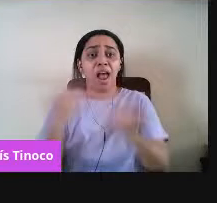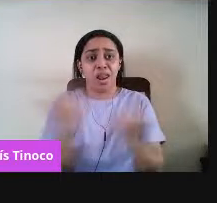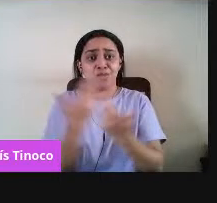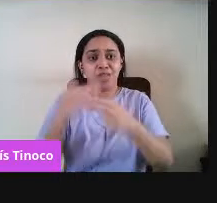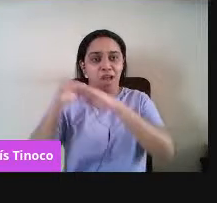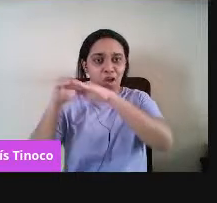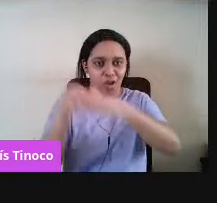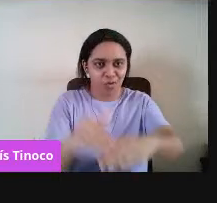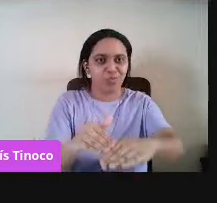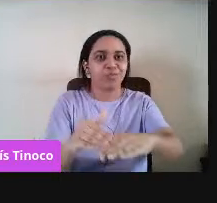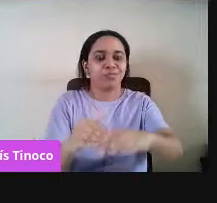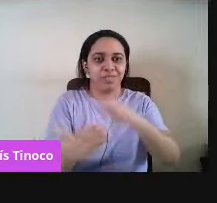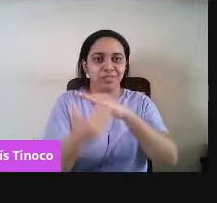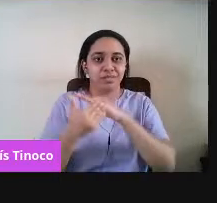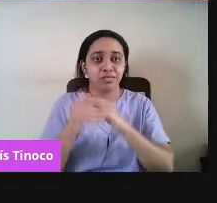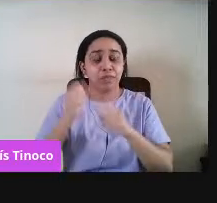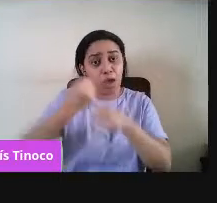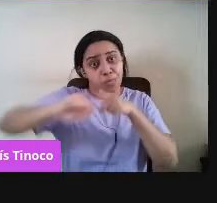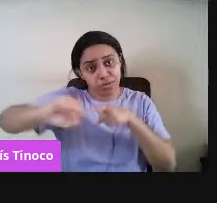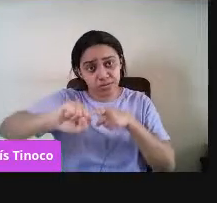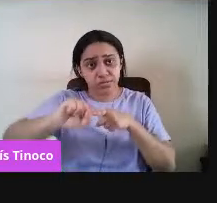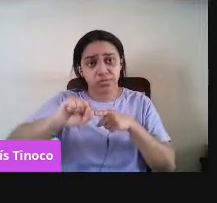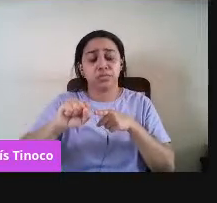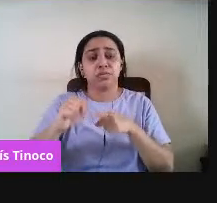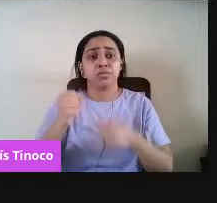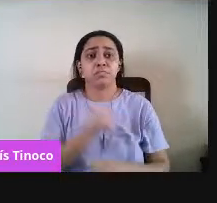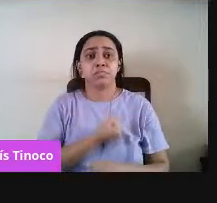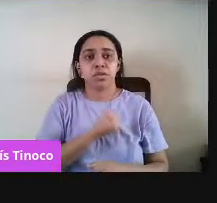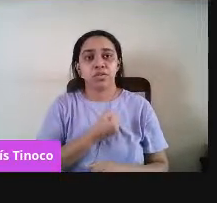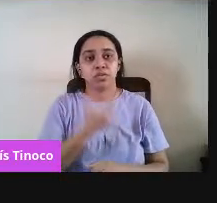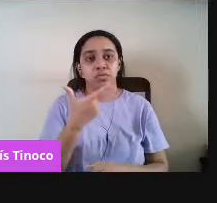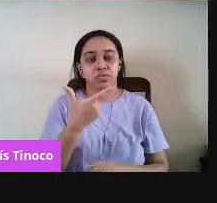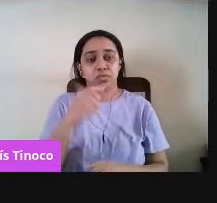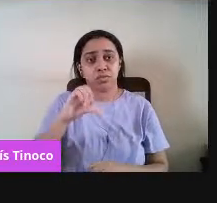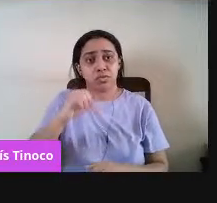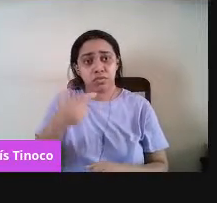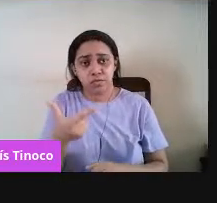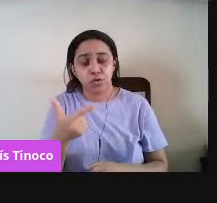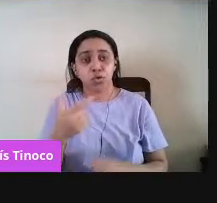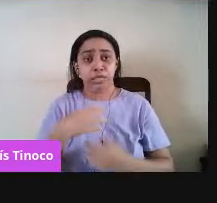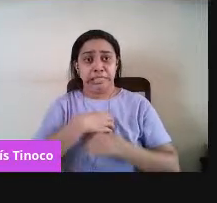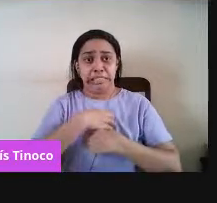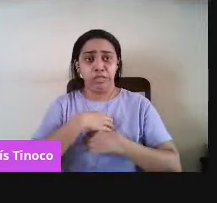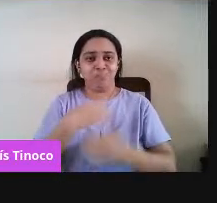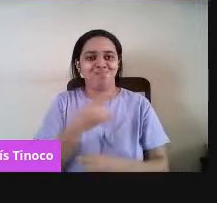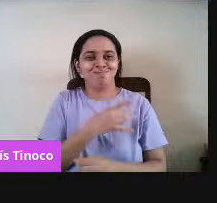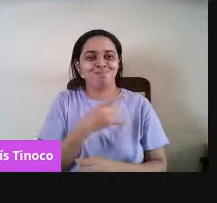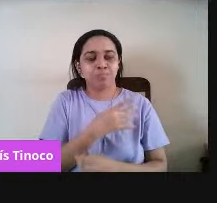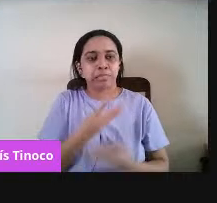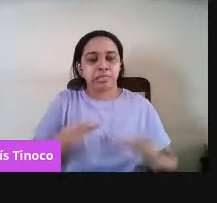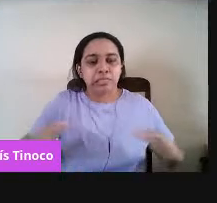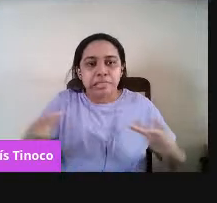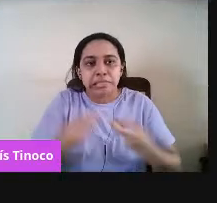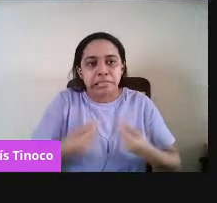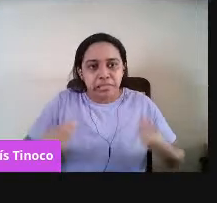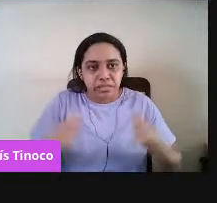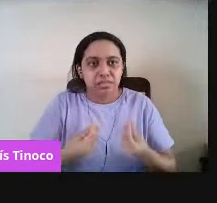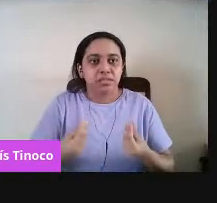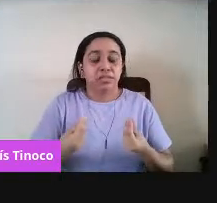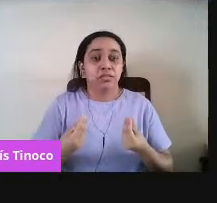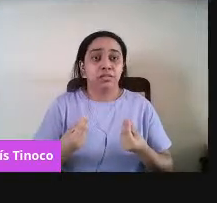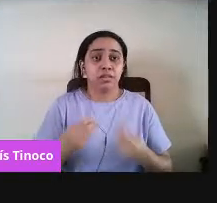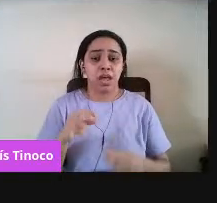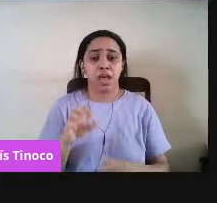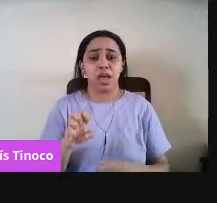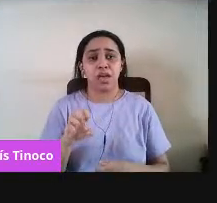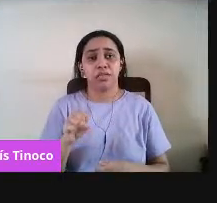página 292, explicita que o sentimento do medo gera exasperação. Ele postula que a exasperação